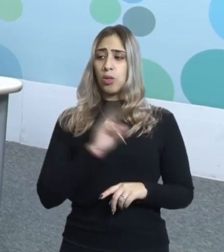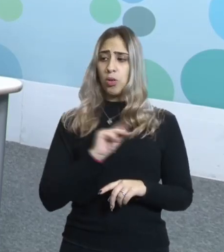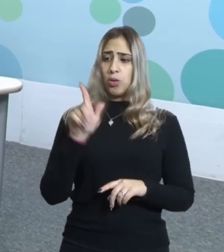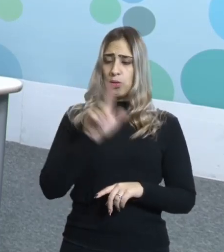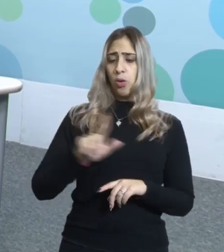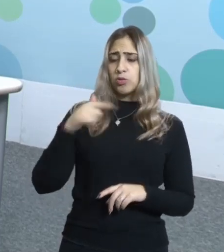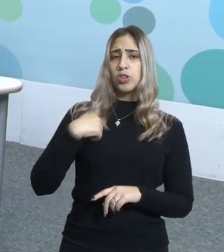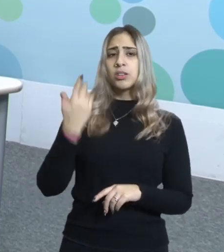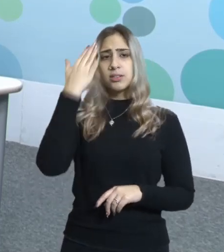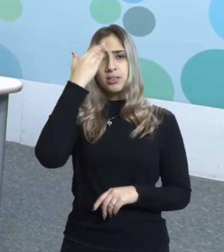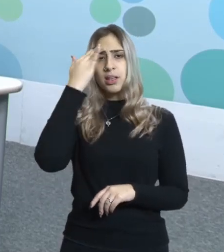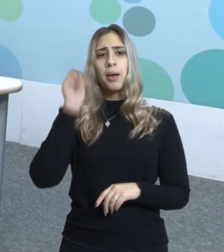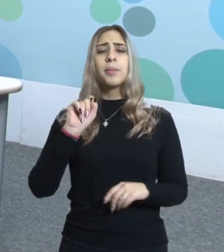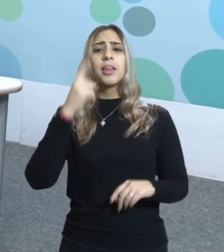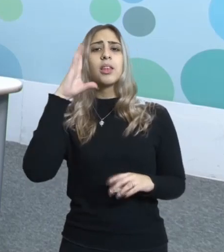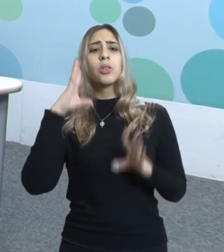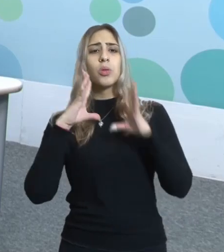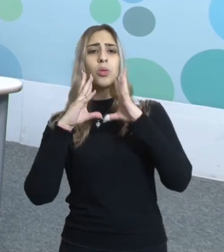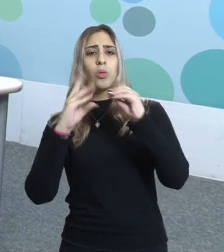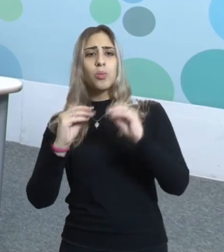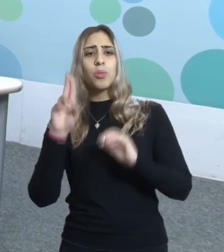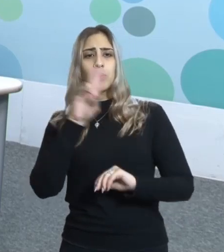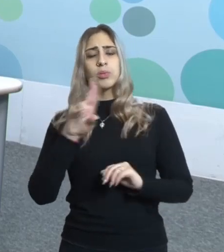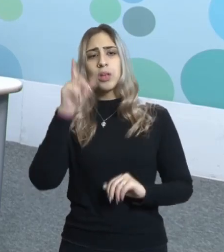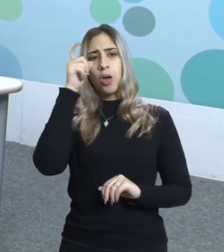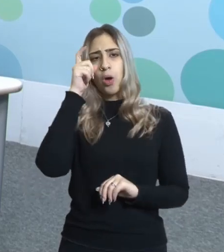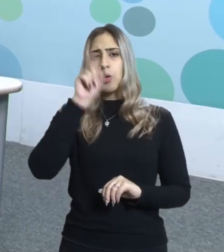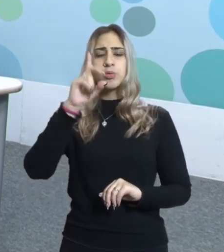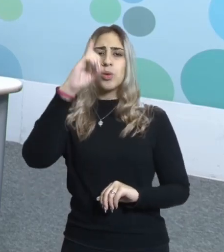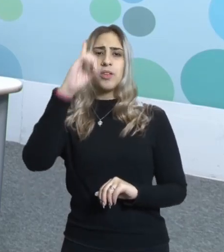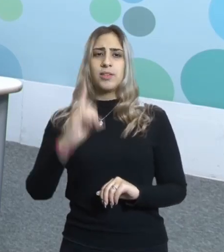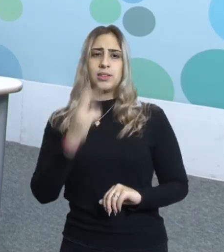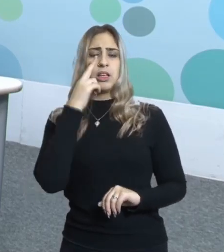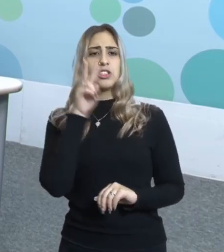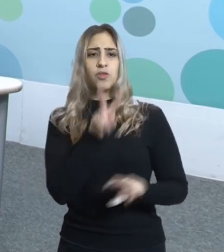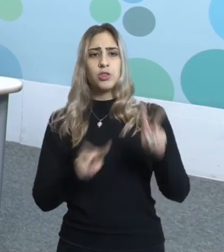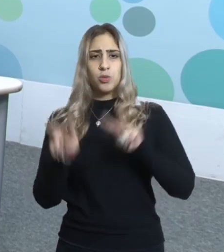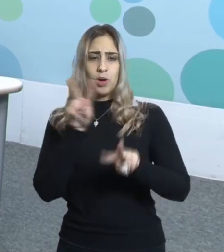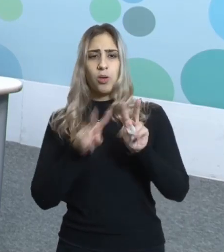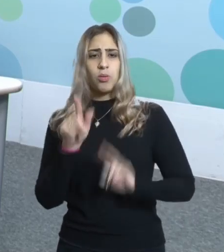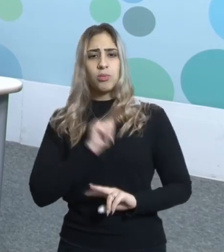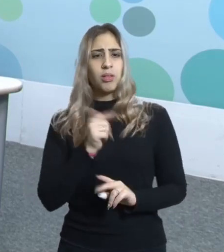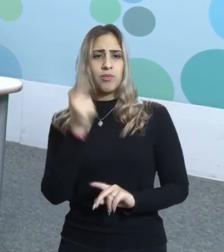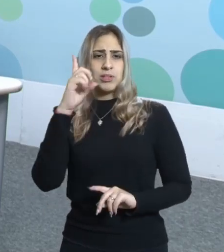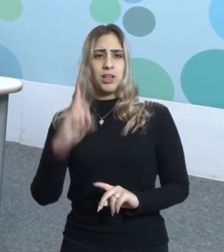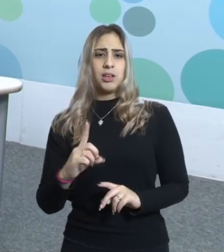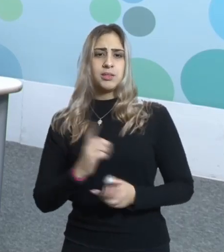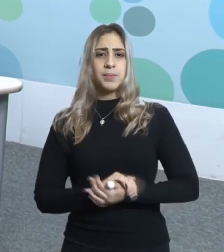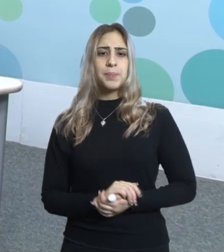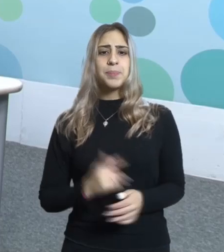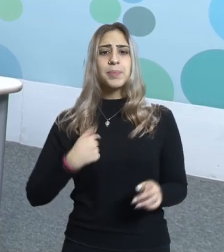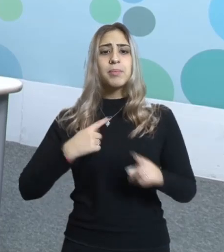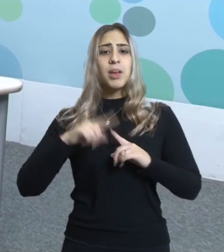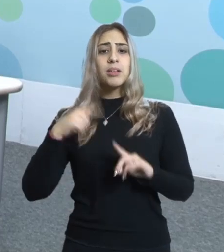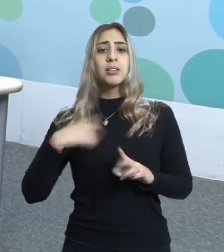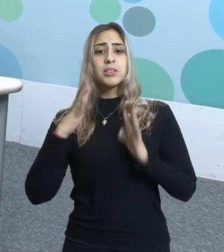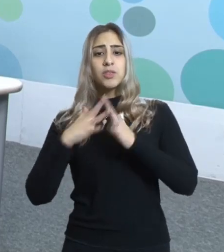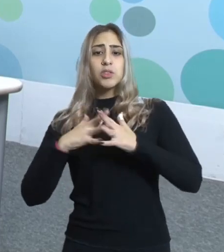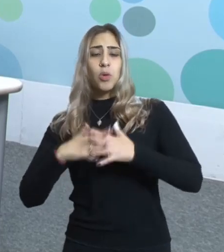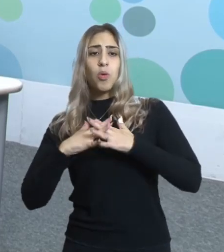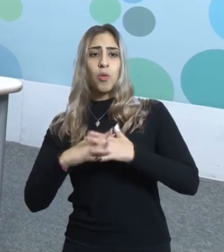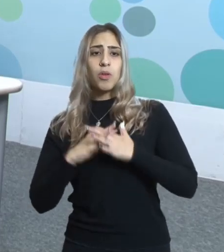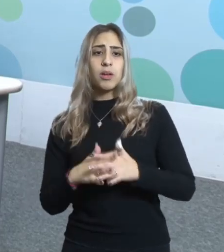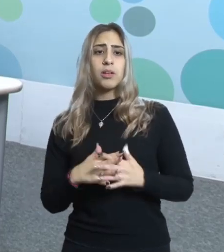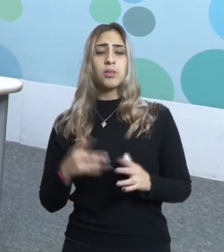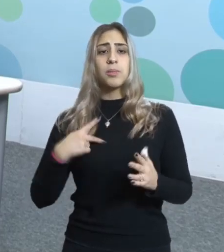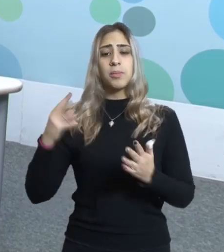a gente sabe que nem que todo mundo que usa óculos não é que tem a deficiência visual. Mas às vezes confundem,